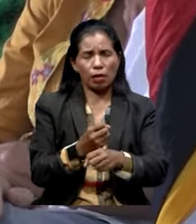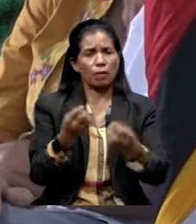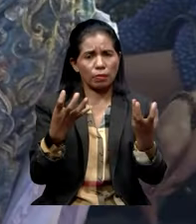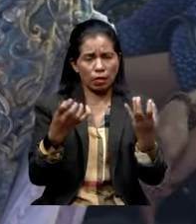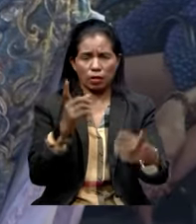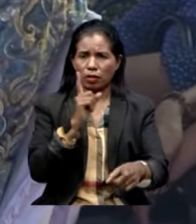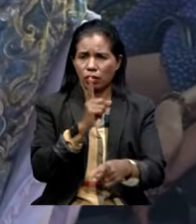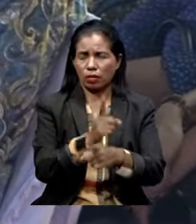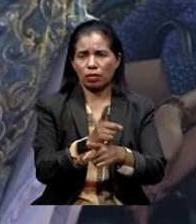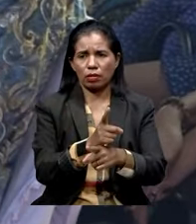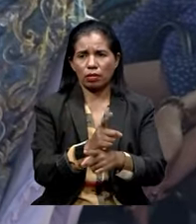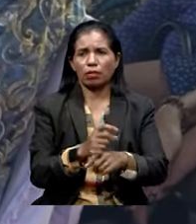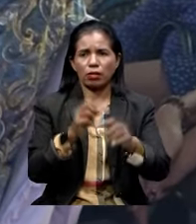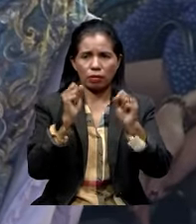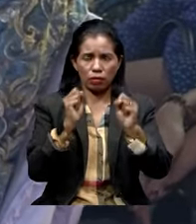temos, Rodi,